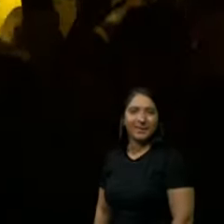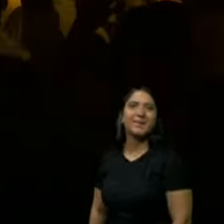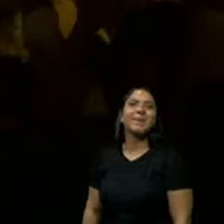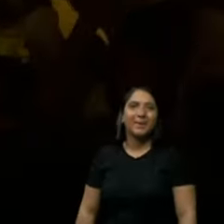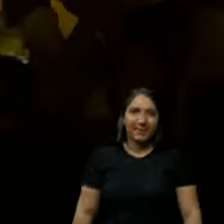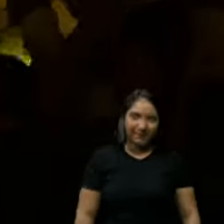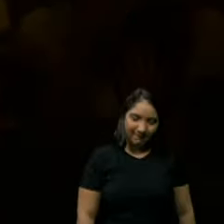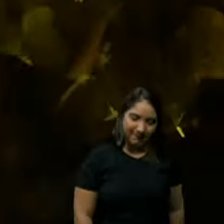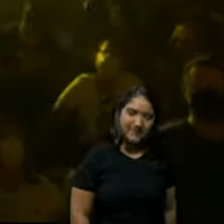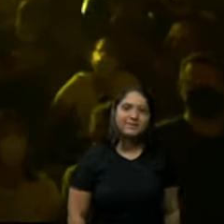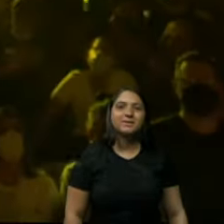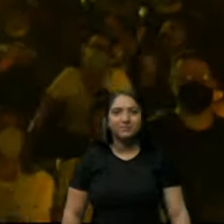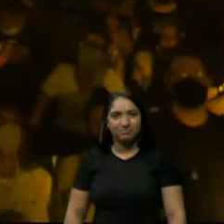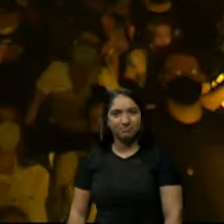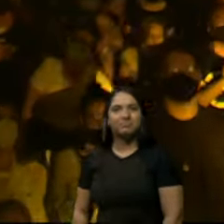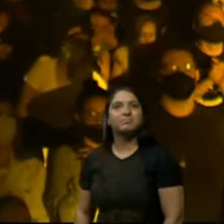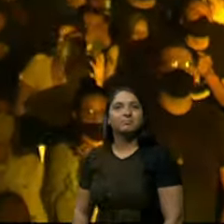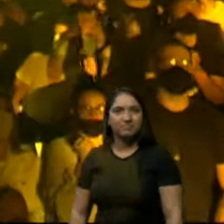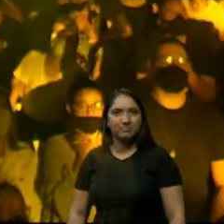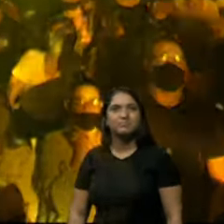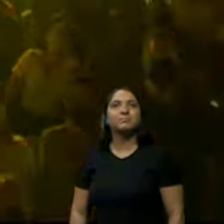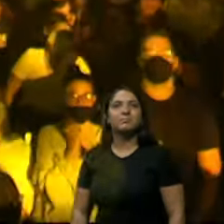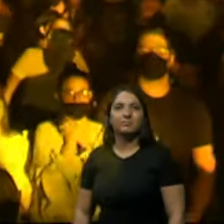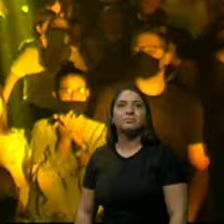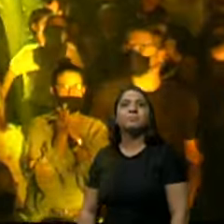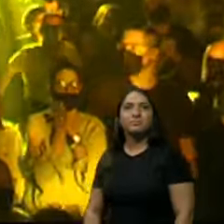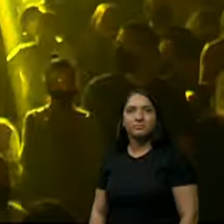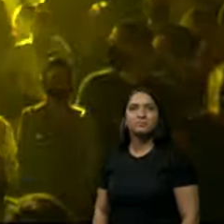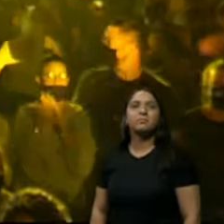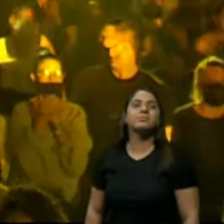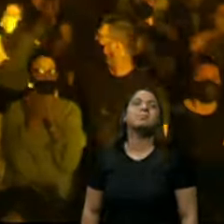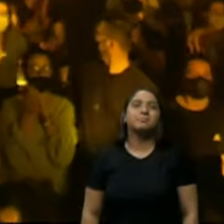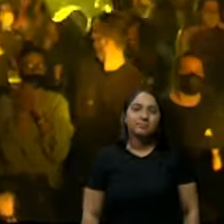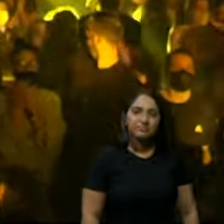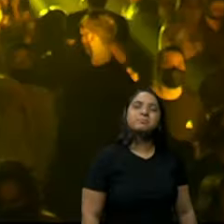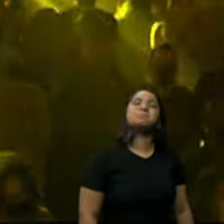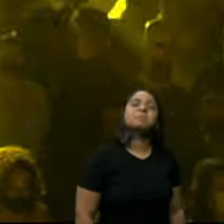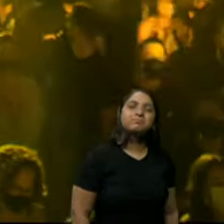E aí E aí